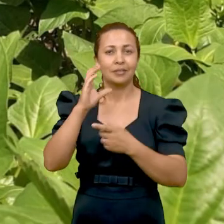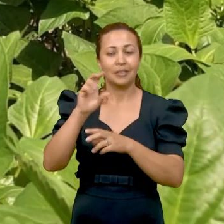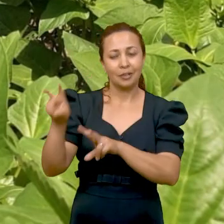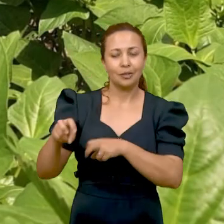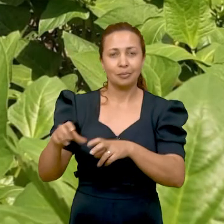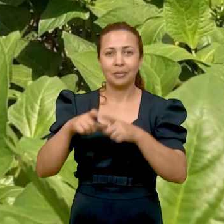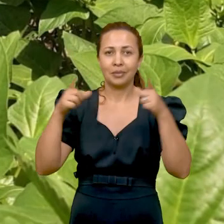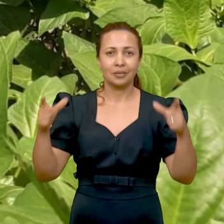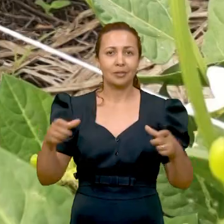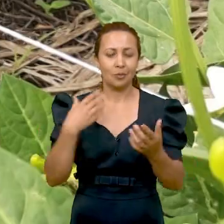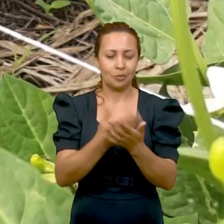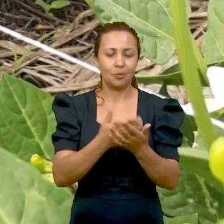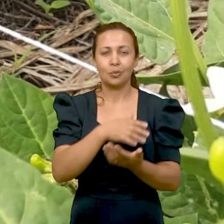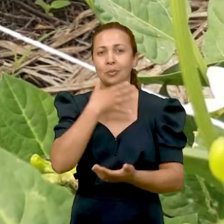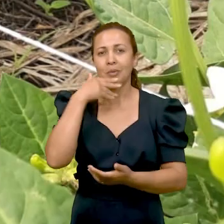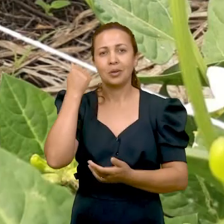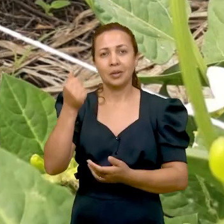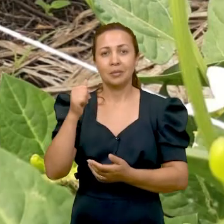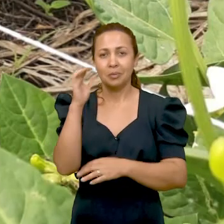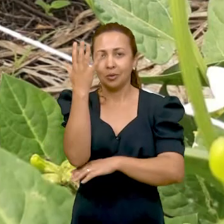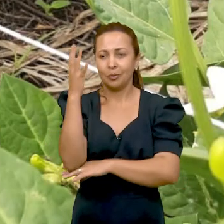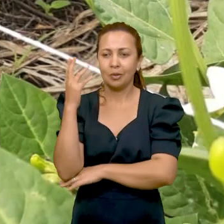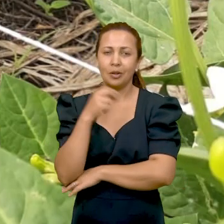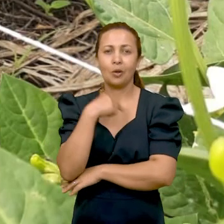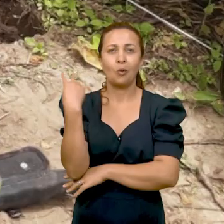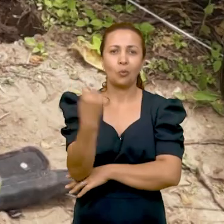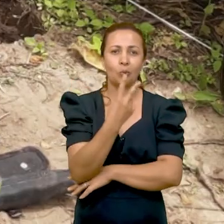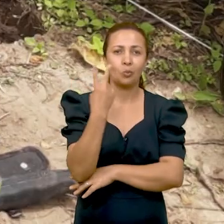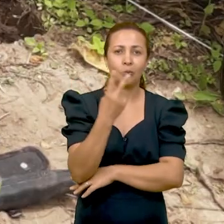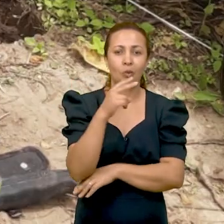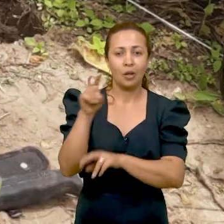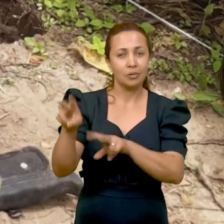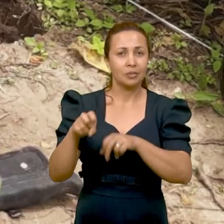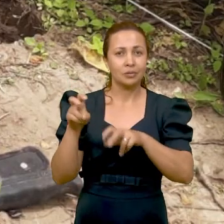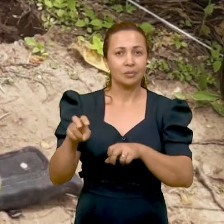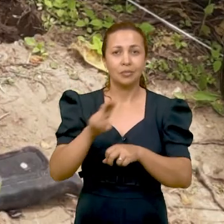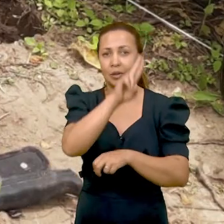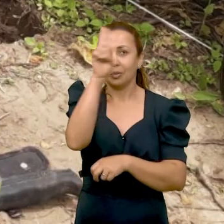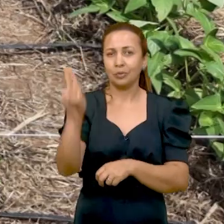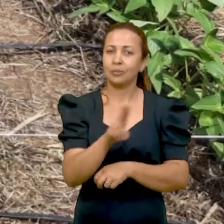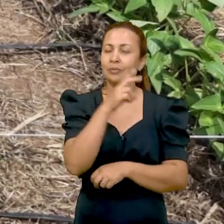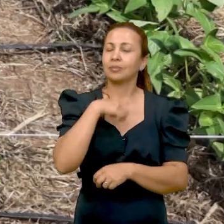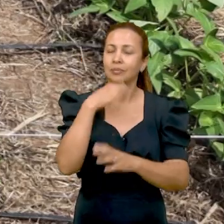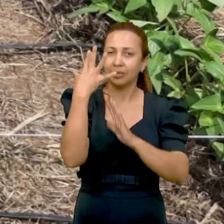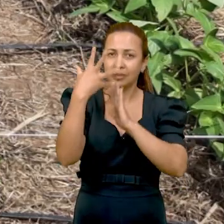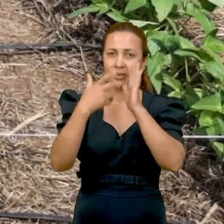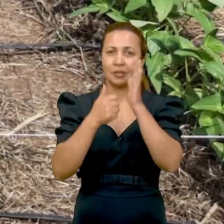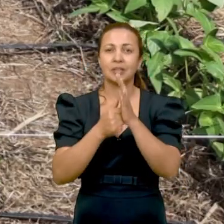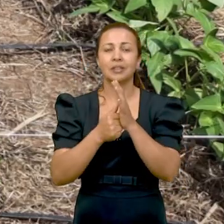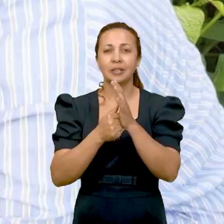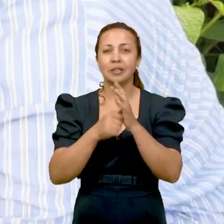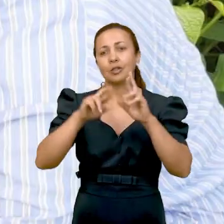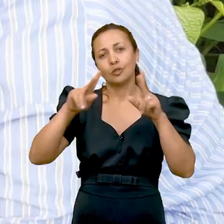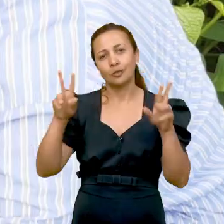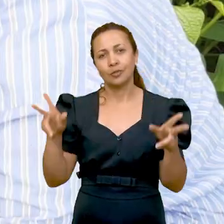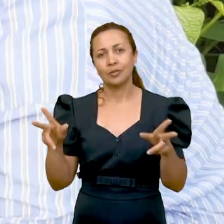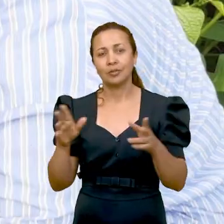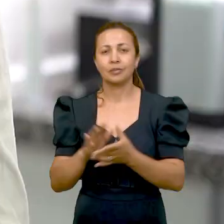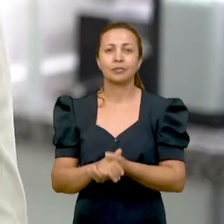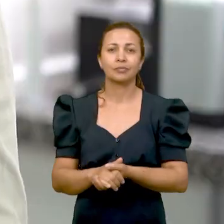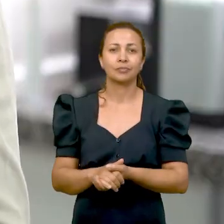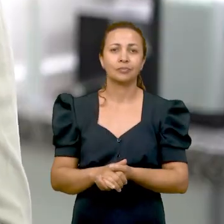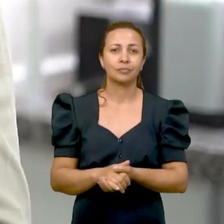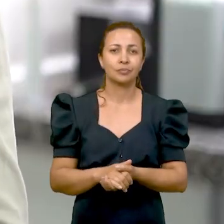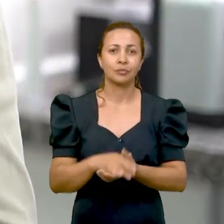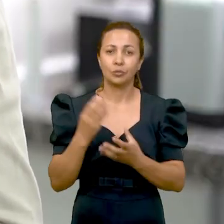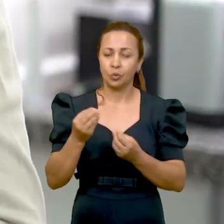Grande, os estudos avaliam o melhoramento vegetal em outros 2 campos da universidade, que têm características climáticas diferentes.